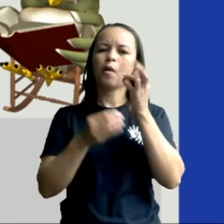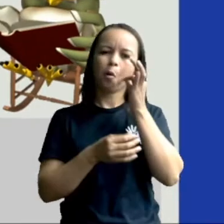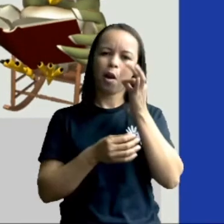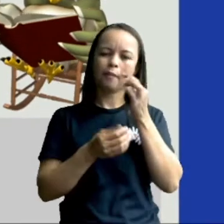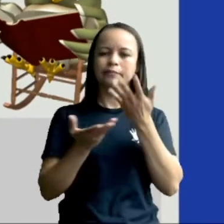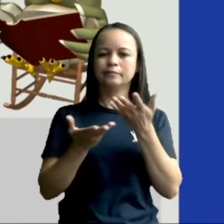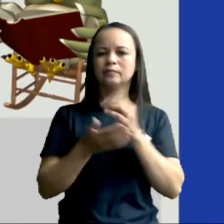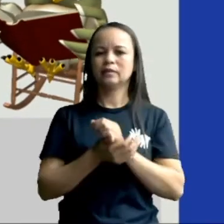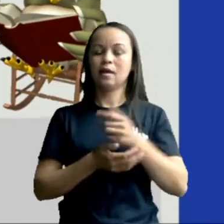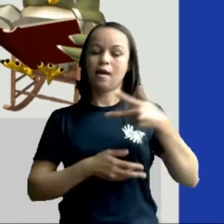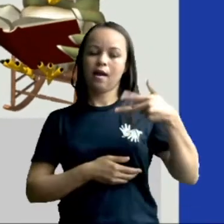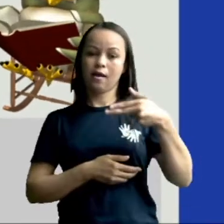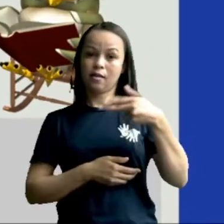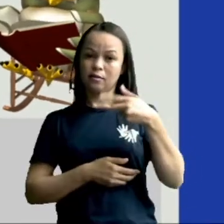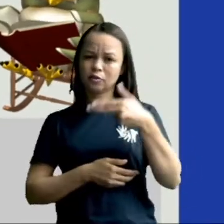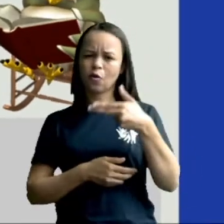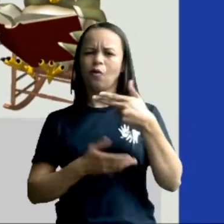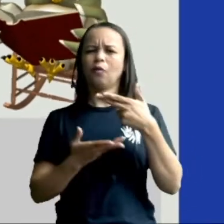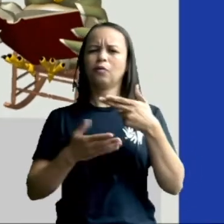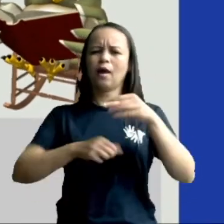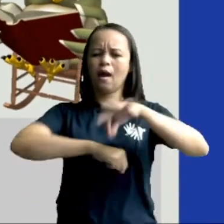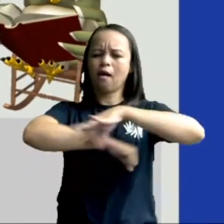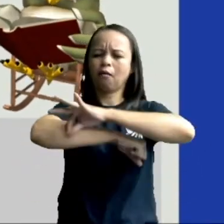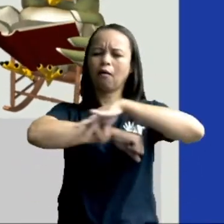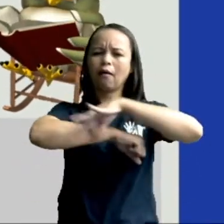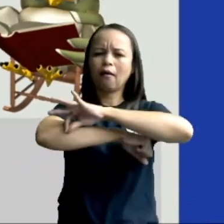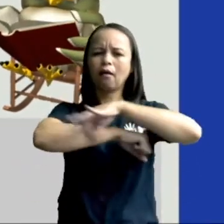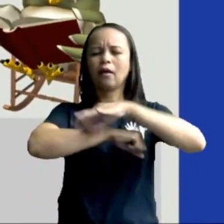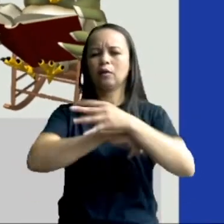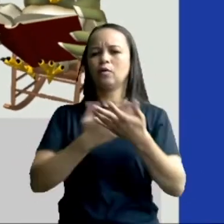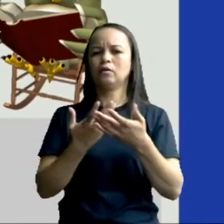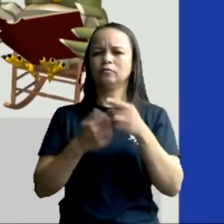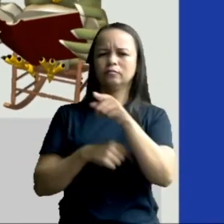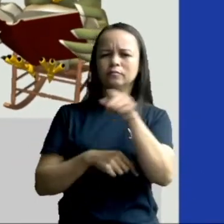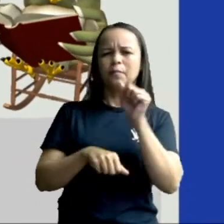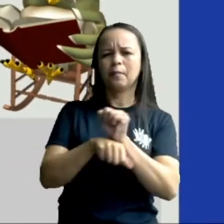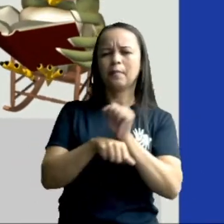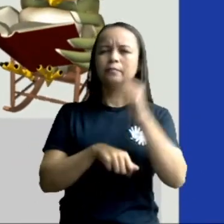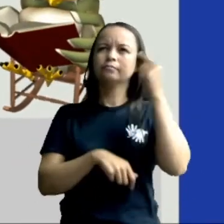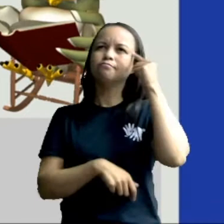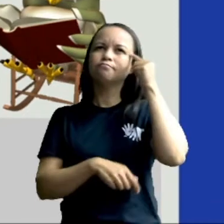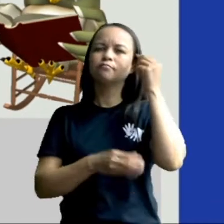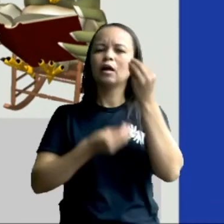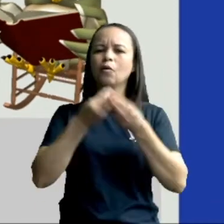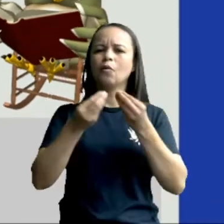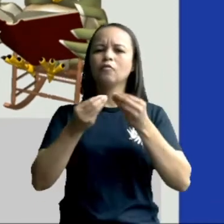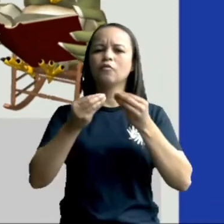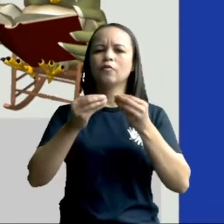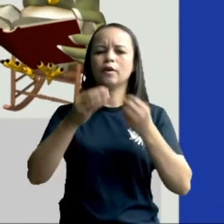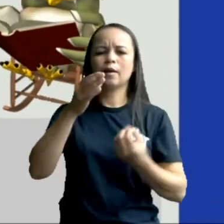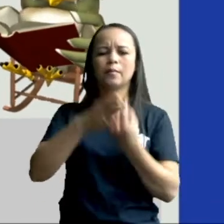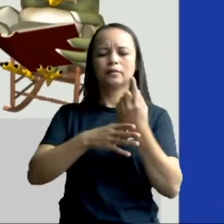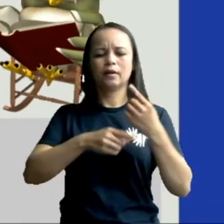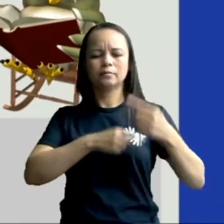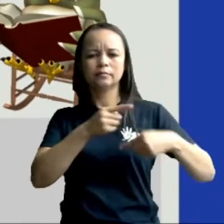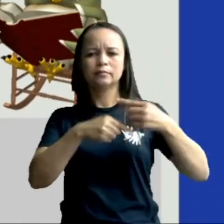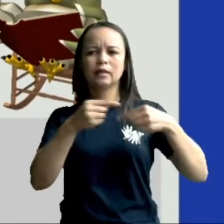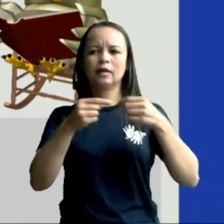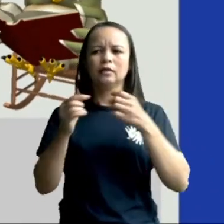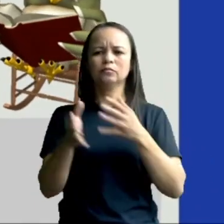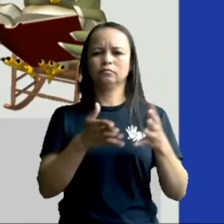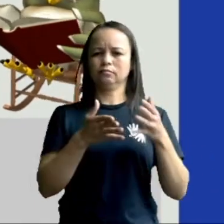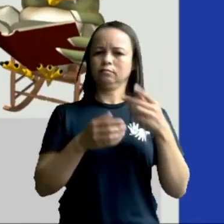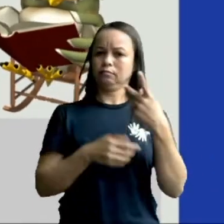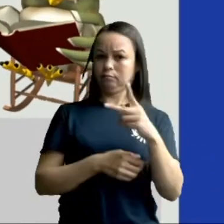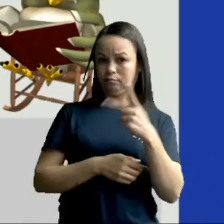tesoura, a régua. Você já parou para pensar em quais matérias-primas, qual foi a matéria-prima de cada utensílio desse?